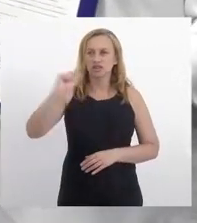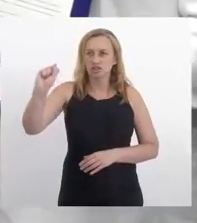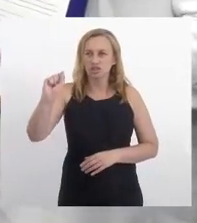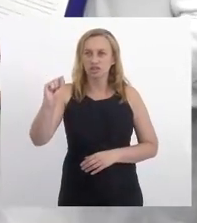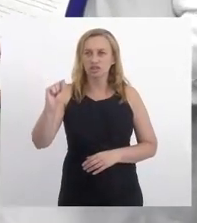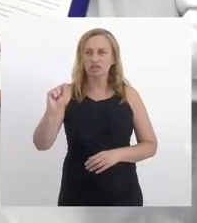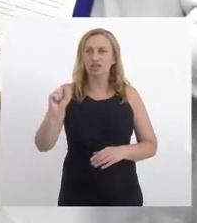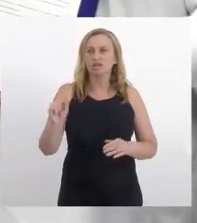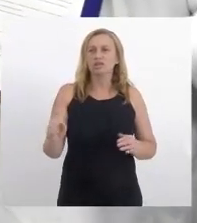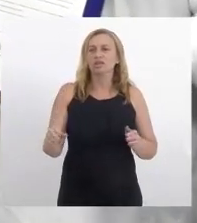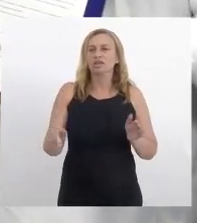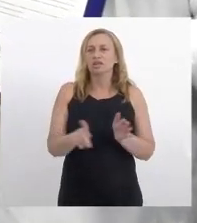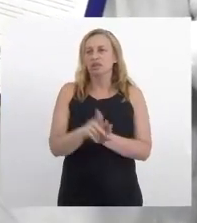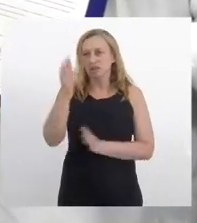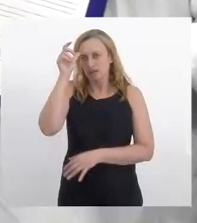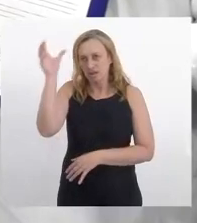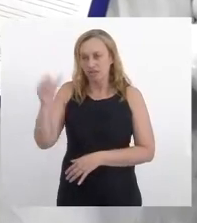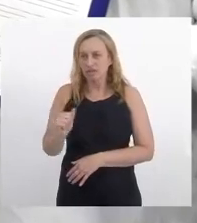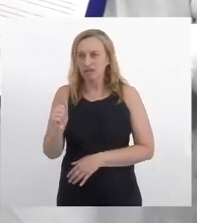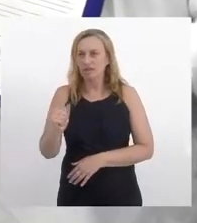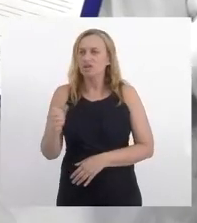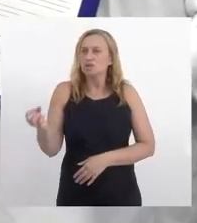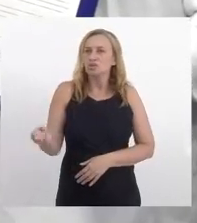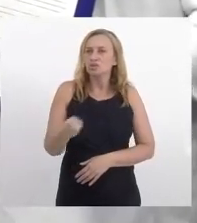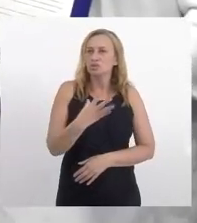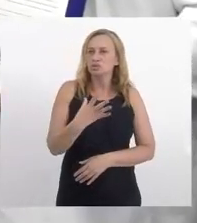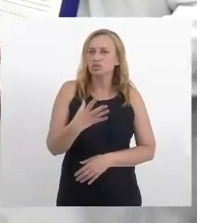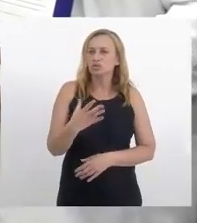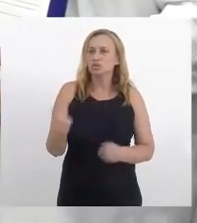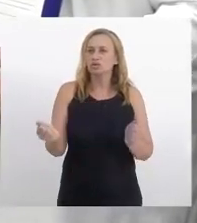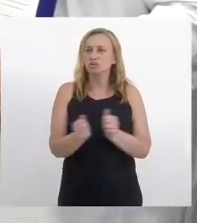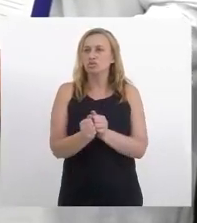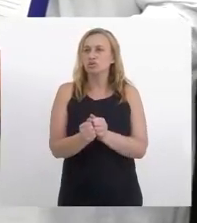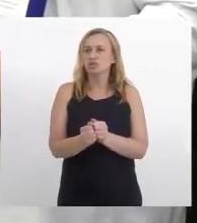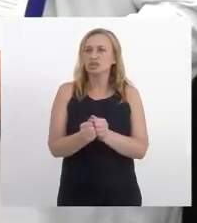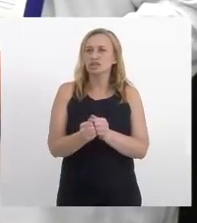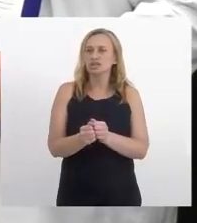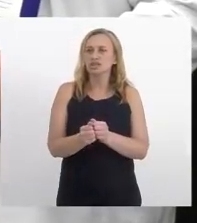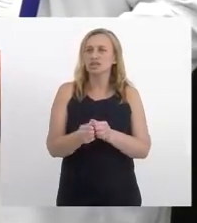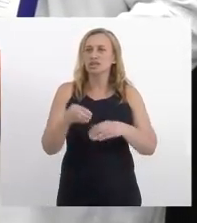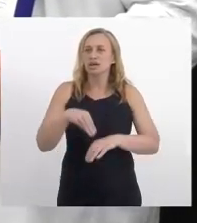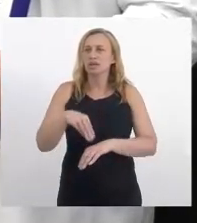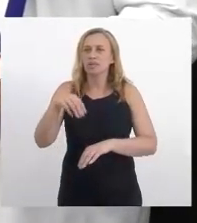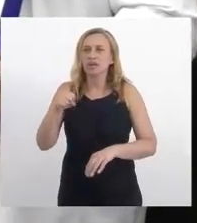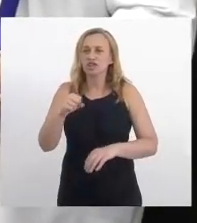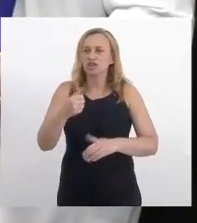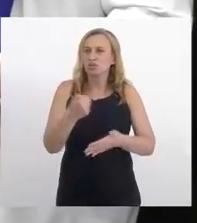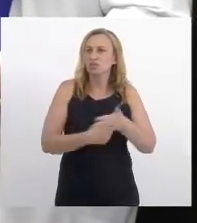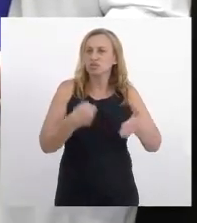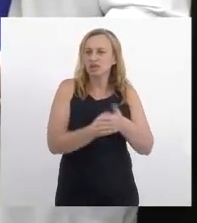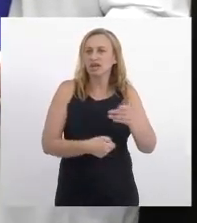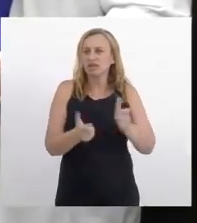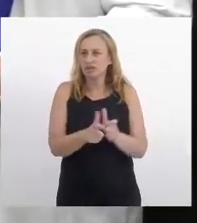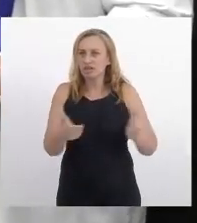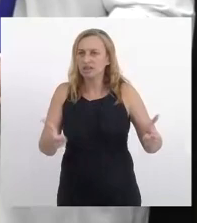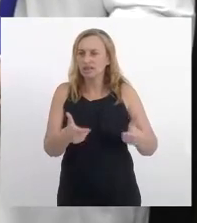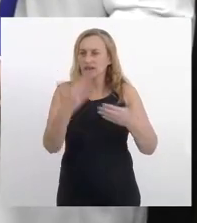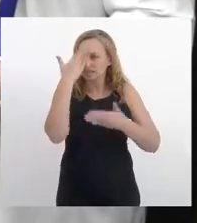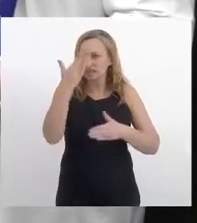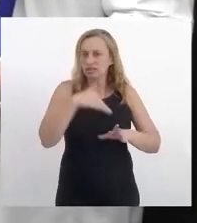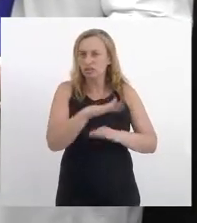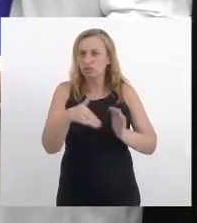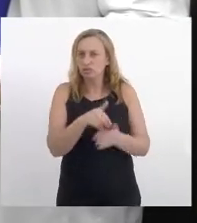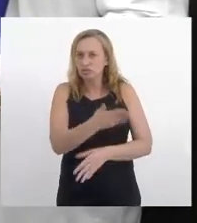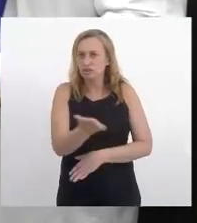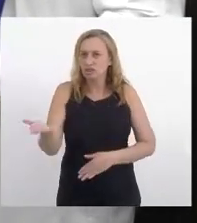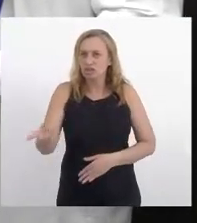matriz africana, eu como Ifá, chegando novo, do lado desses grandes mestres que honraram e lutaram tanto. Então, gostaria muito de agradecer a todos vocês